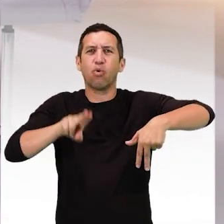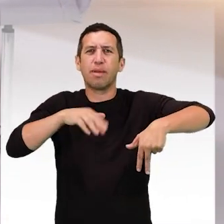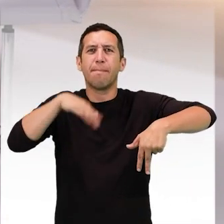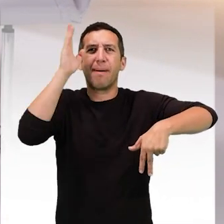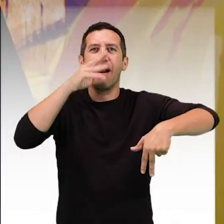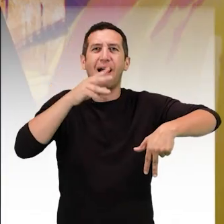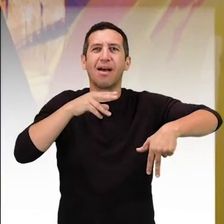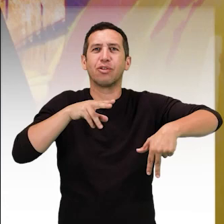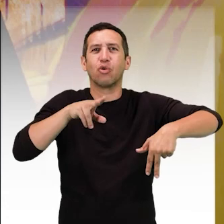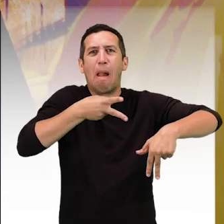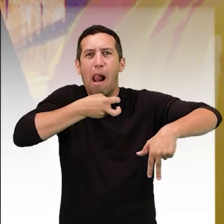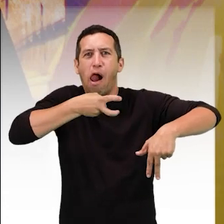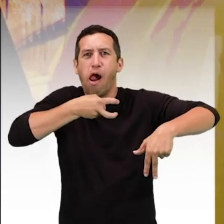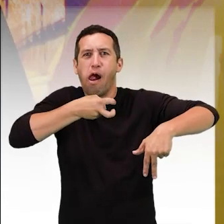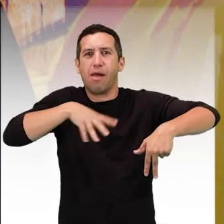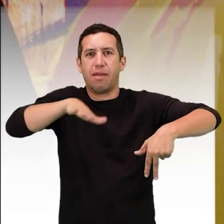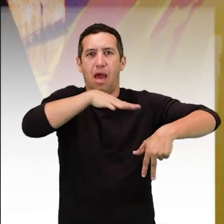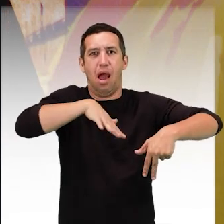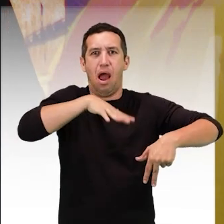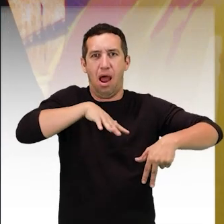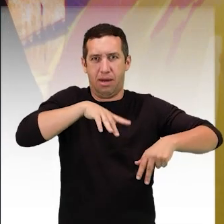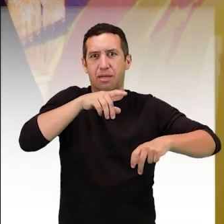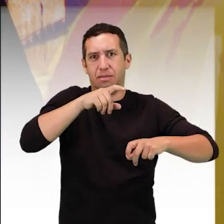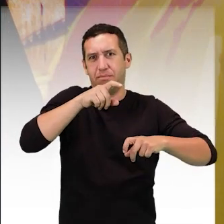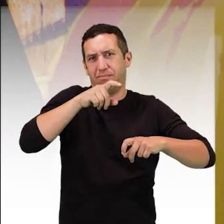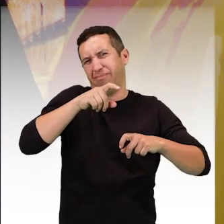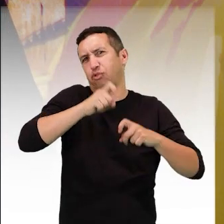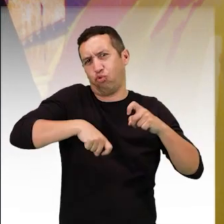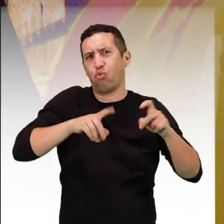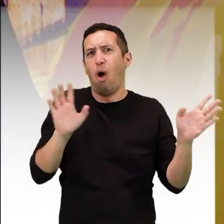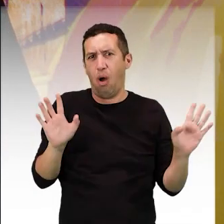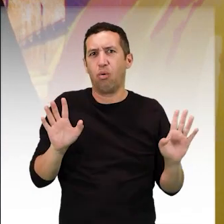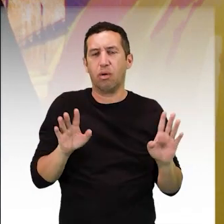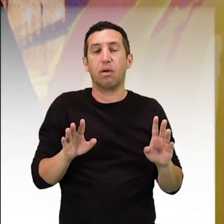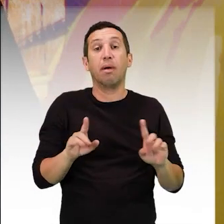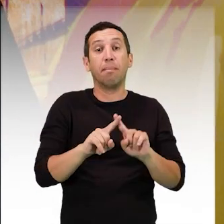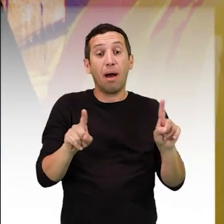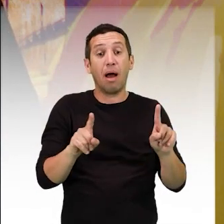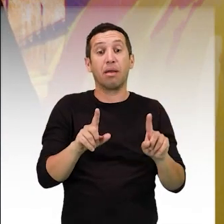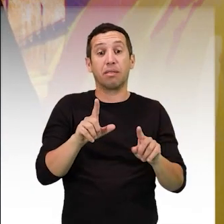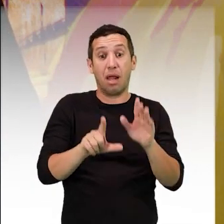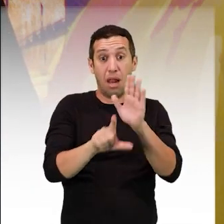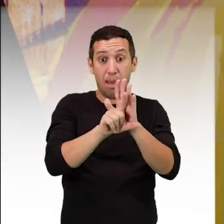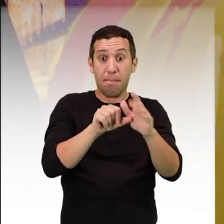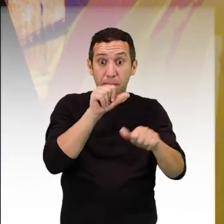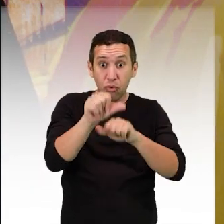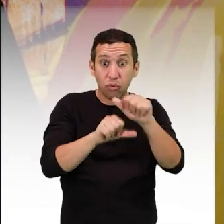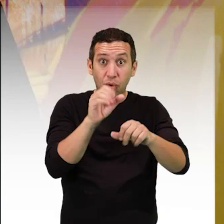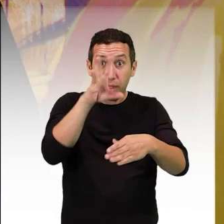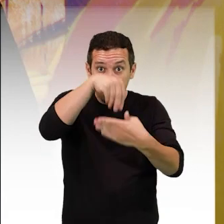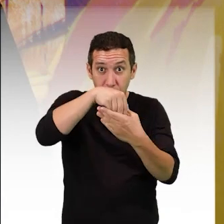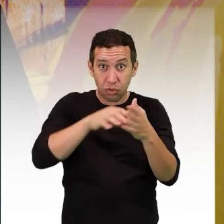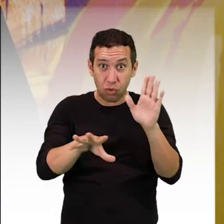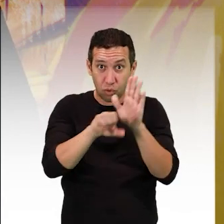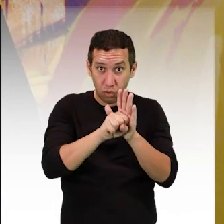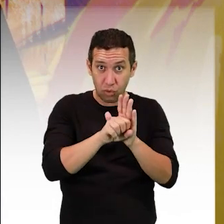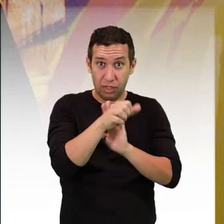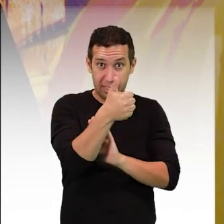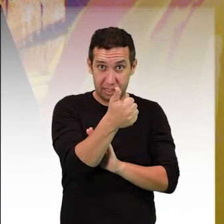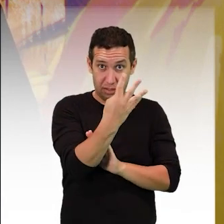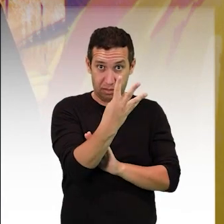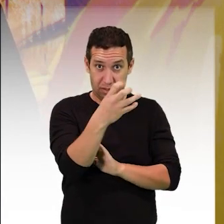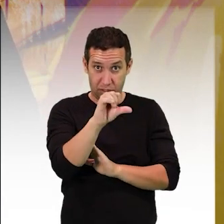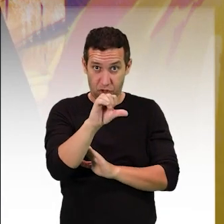da prostituição e exploração sexual. Mas, a partir de 2016, houve uma mudança com a criação dentro do Código Penal do